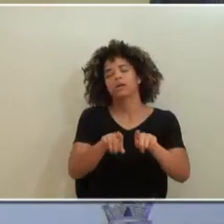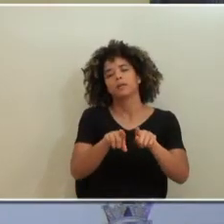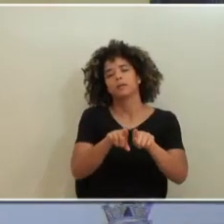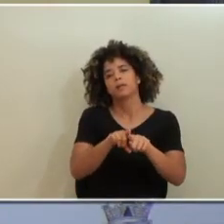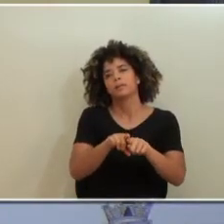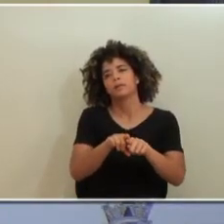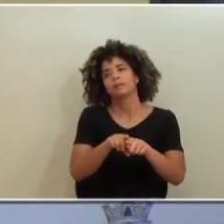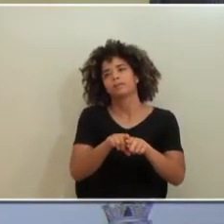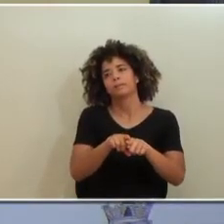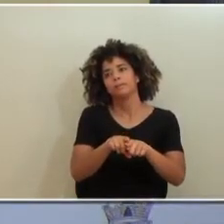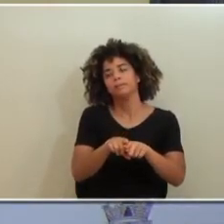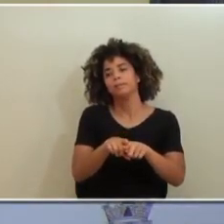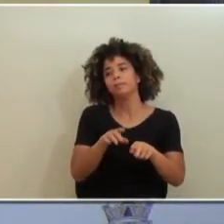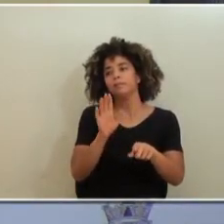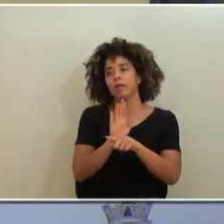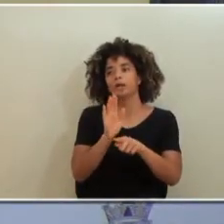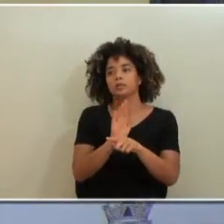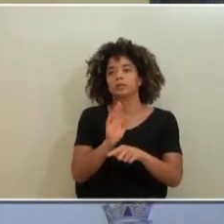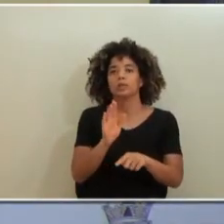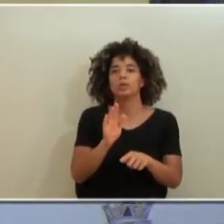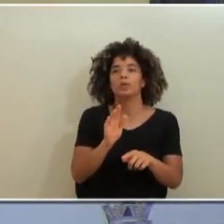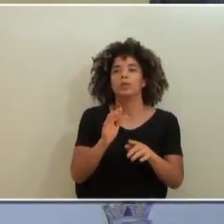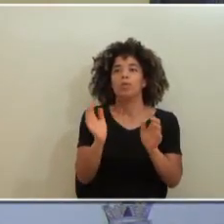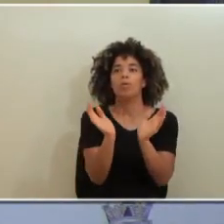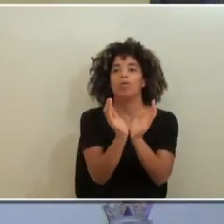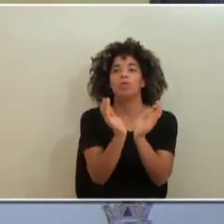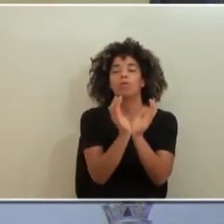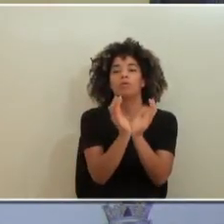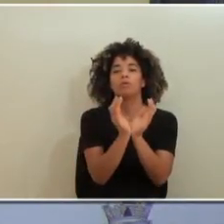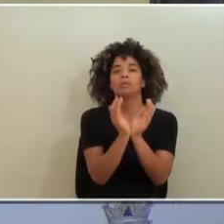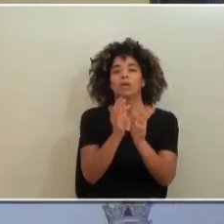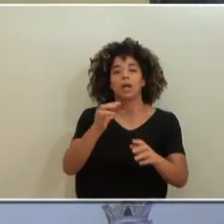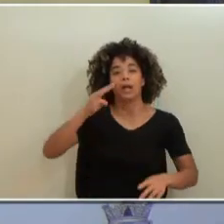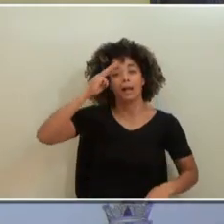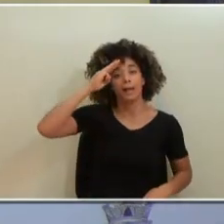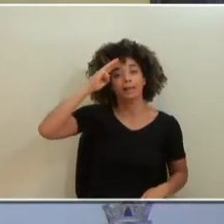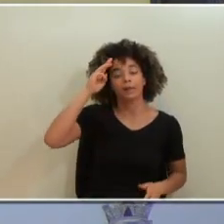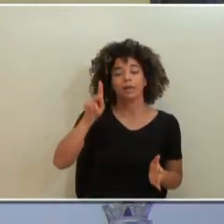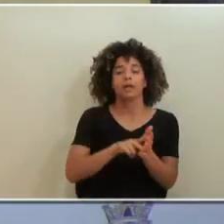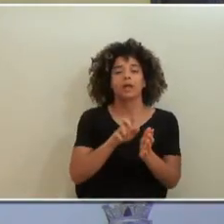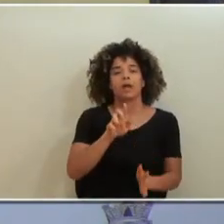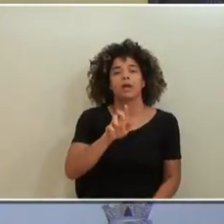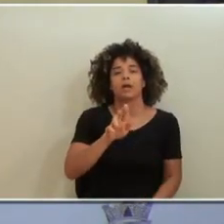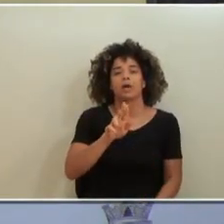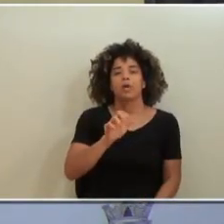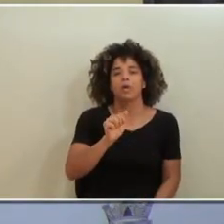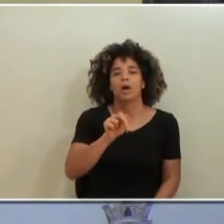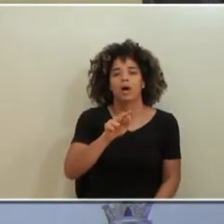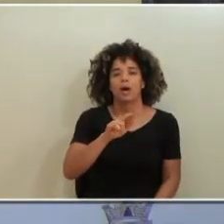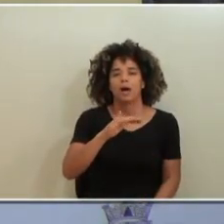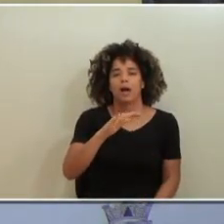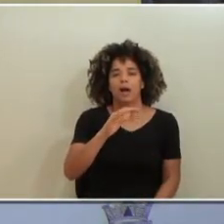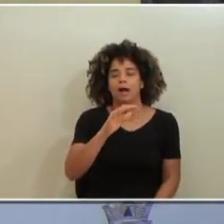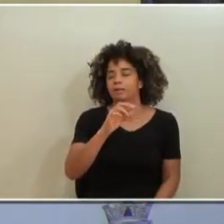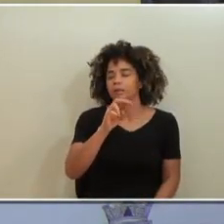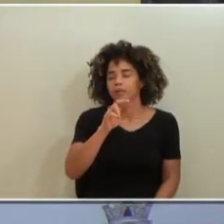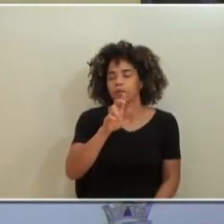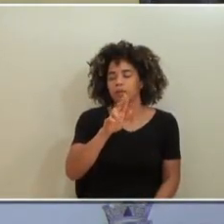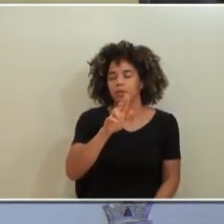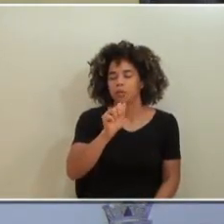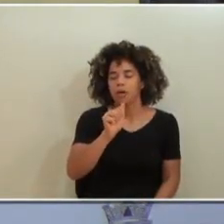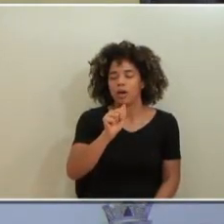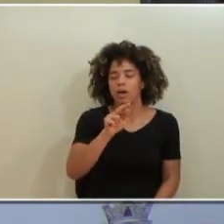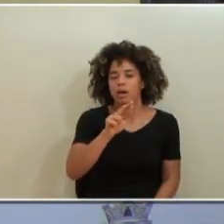Grupo Escoteiros Guaracá, como a campanha da gelatina e a reciclagem de lacres e blisters de remédios